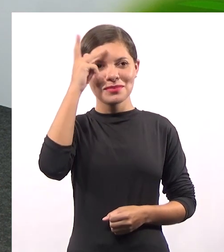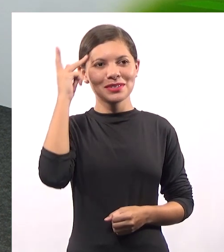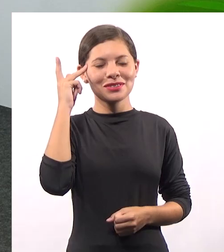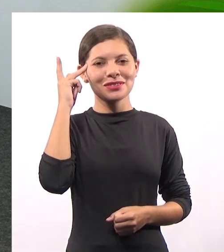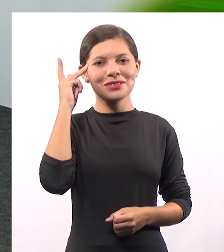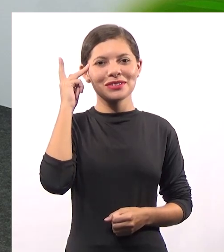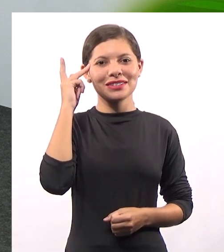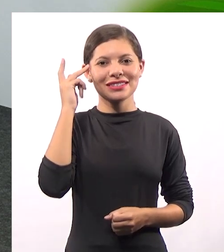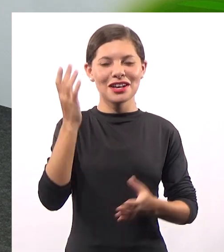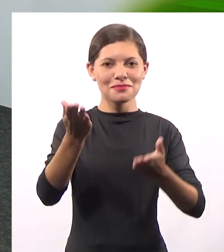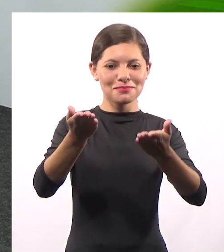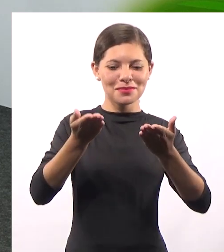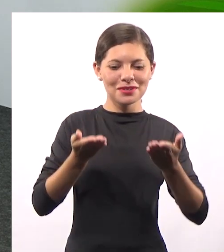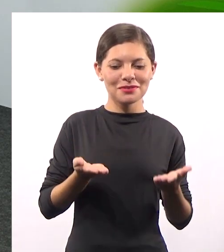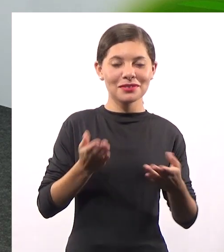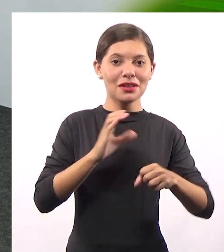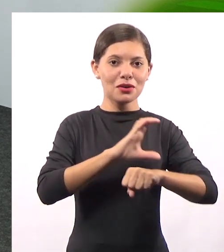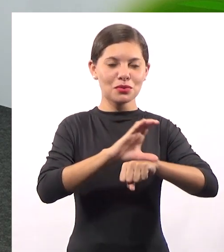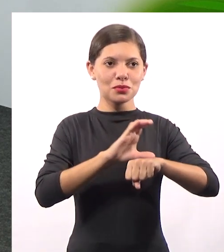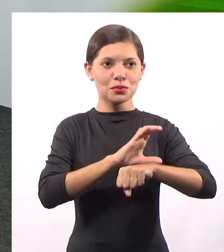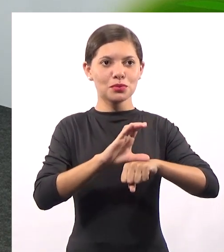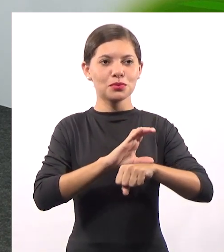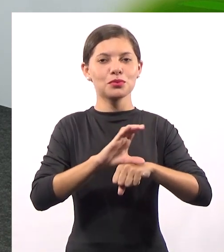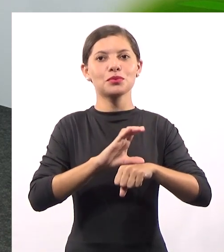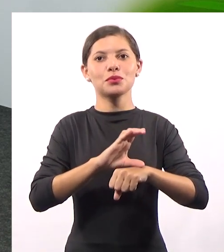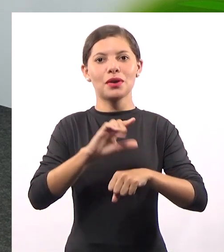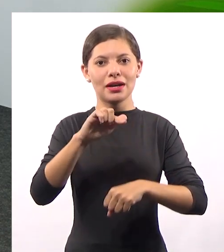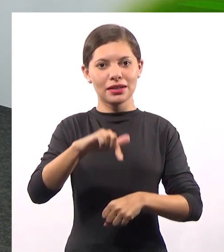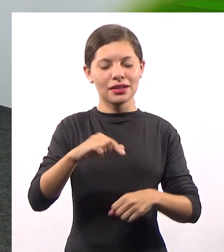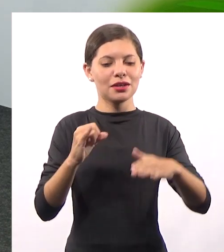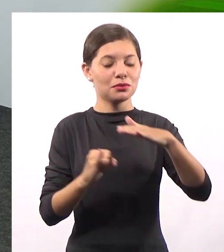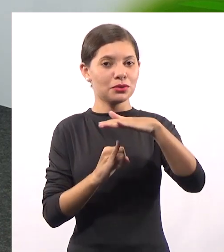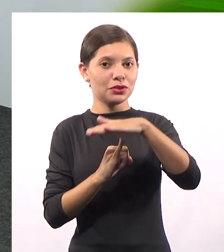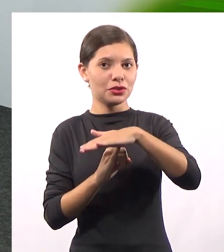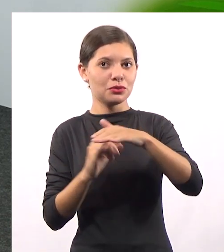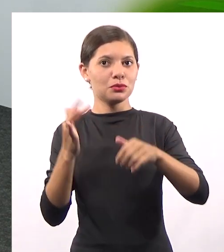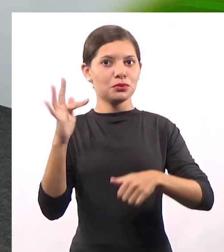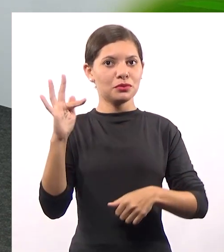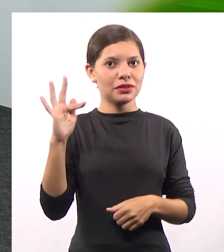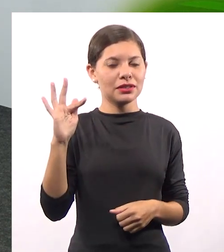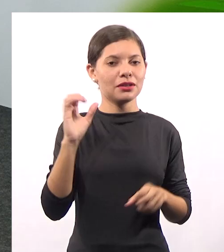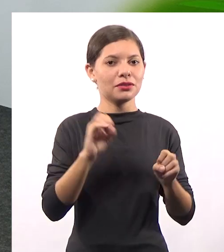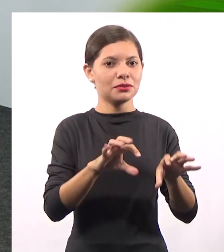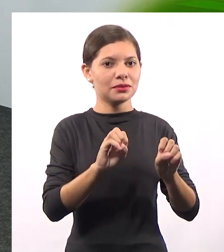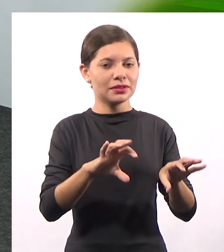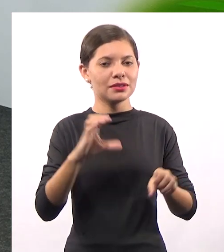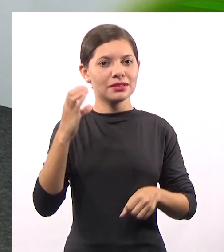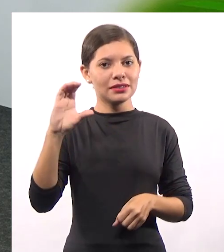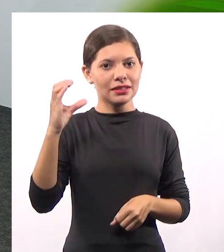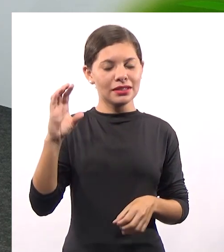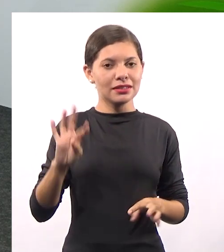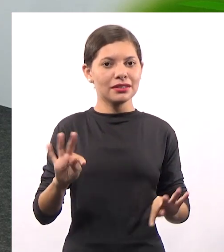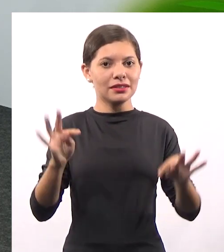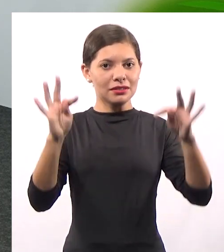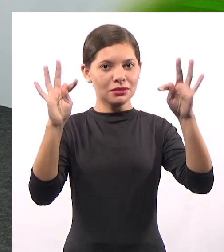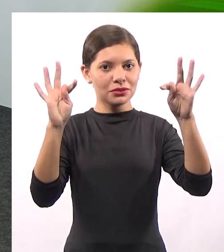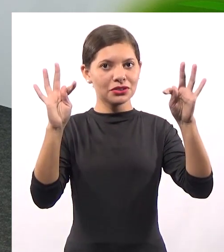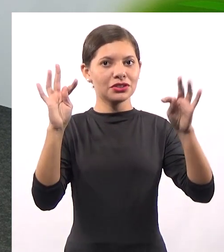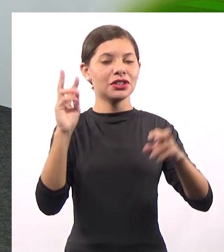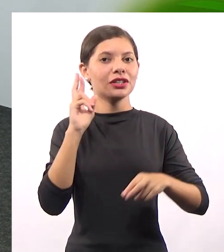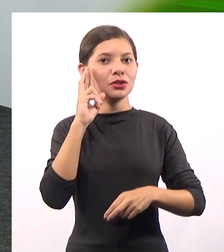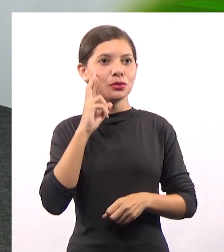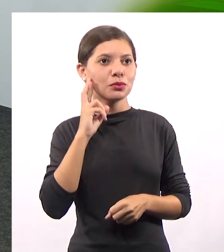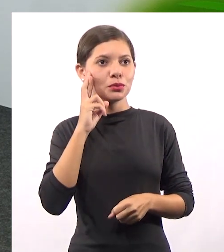Saudações, pessoas! Sejam bem-vindos aos cursos do Instituto Federal de Educação, Ciência e Tecnologia de Rondônia, o